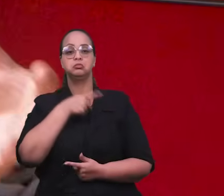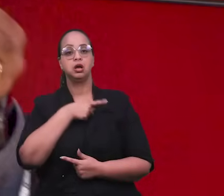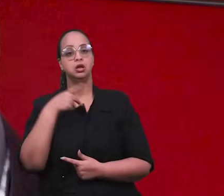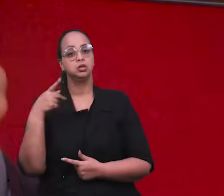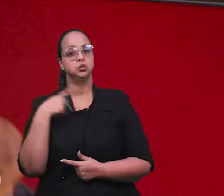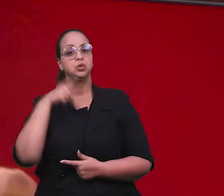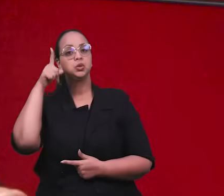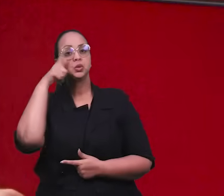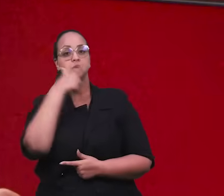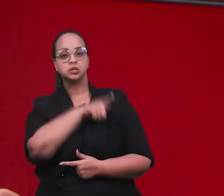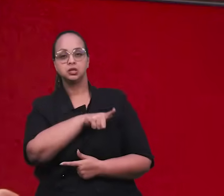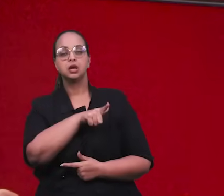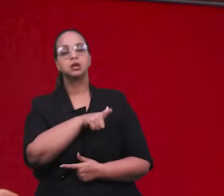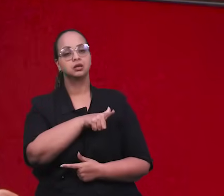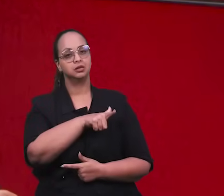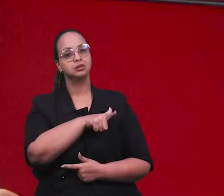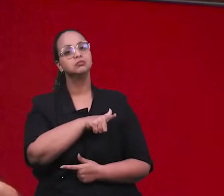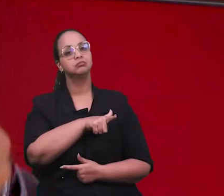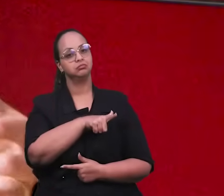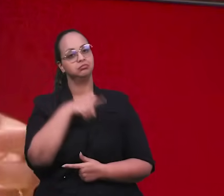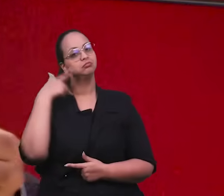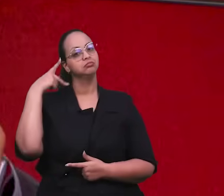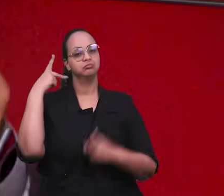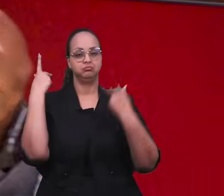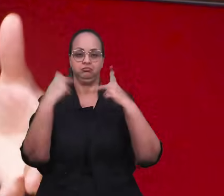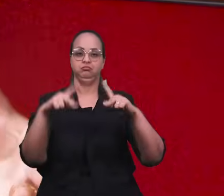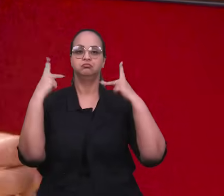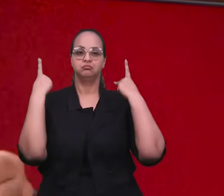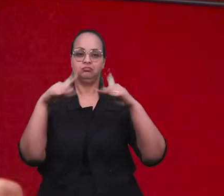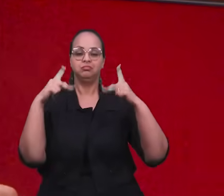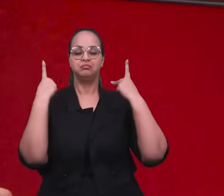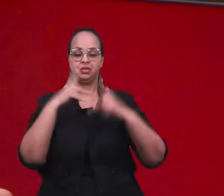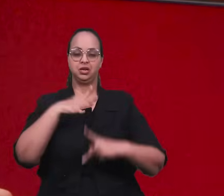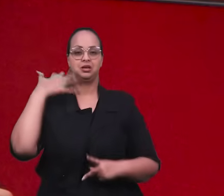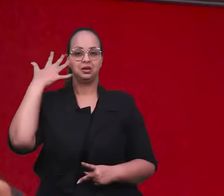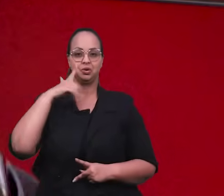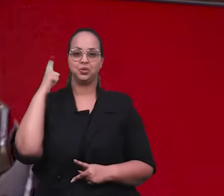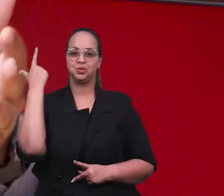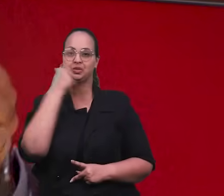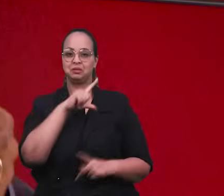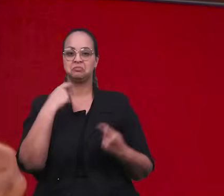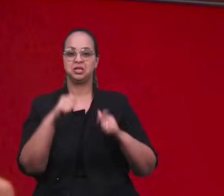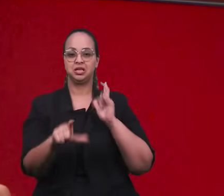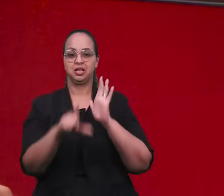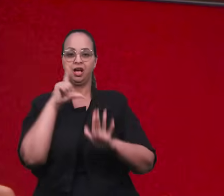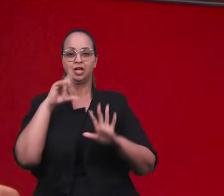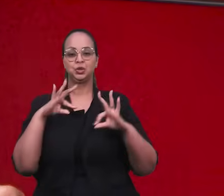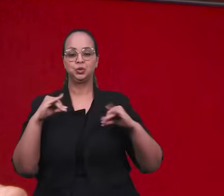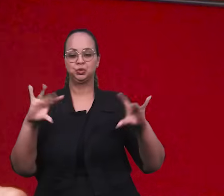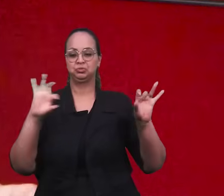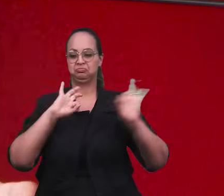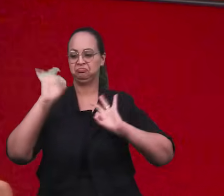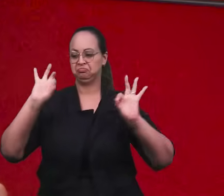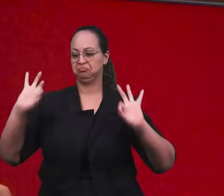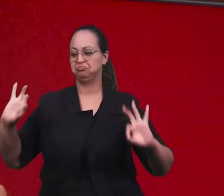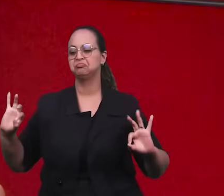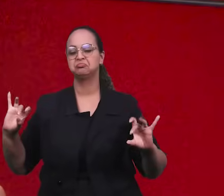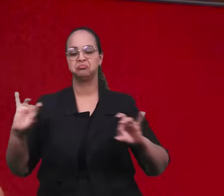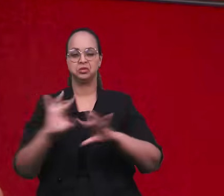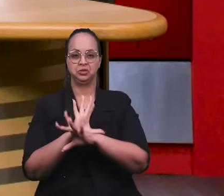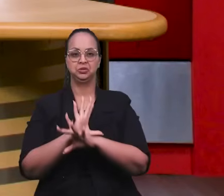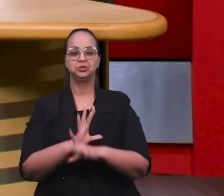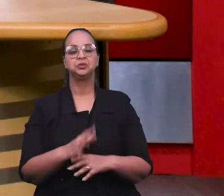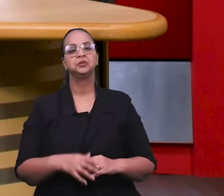pastor possa trazer ali a palavra, aplicar a palavra àqueles que estão ali como espectadores nos nossos cultos.